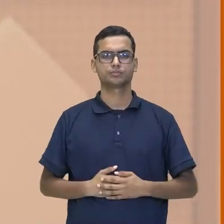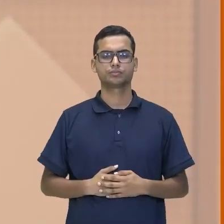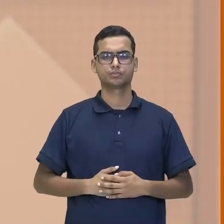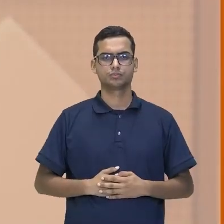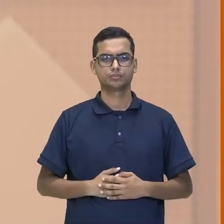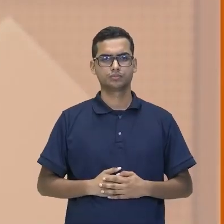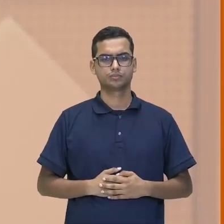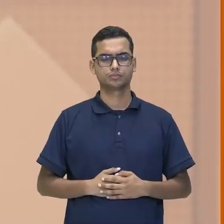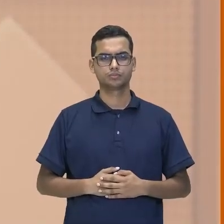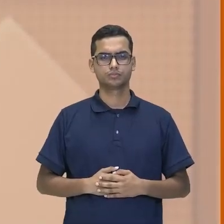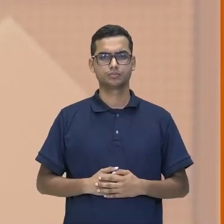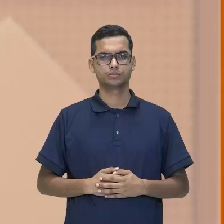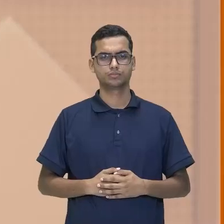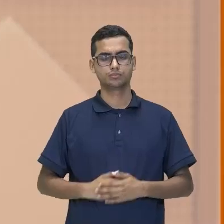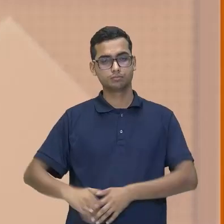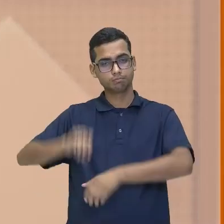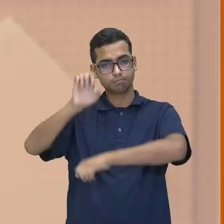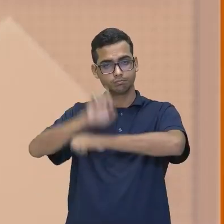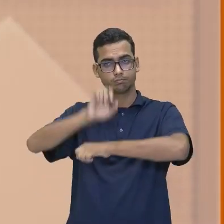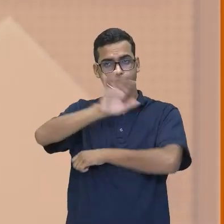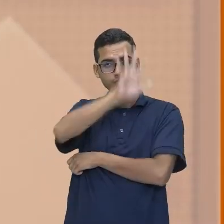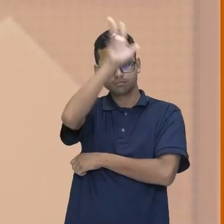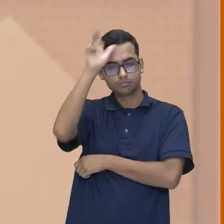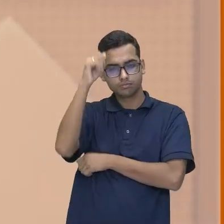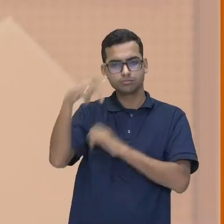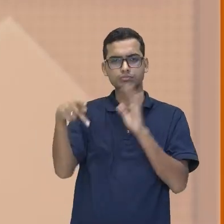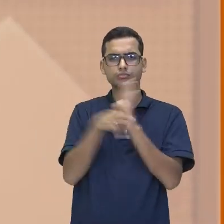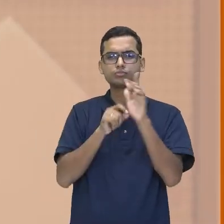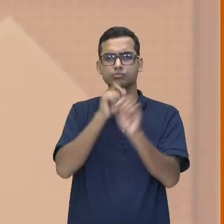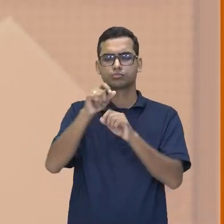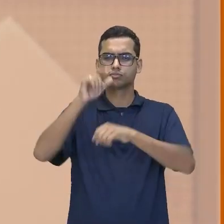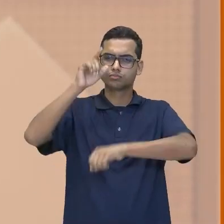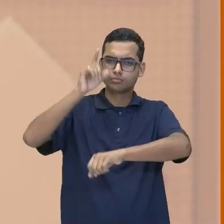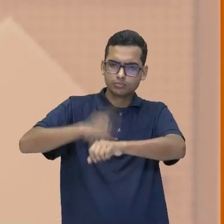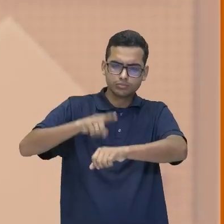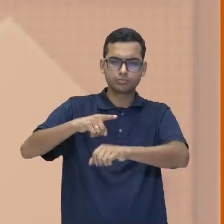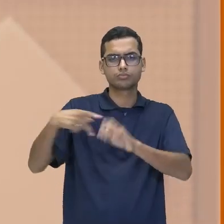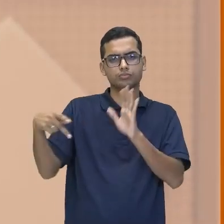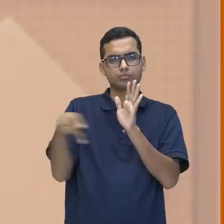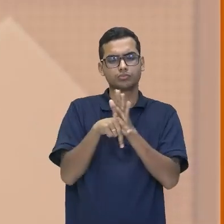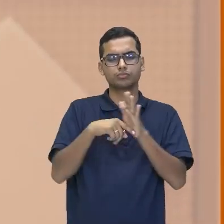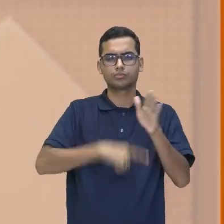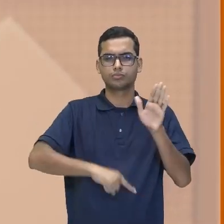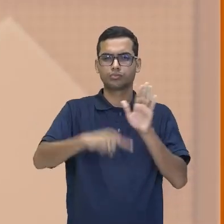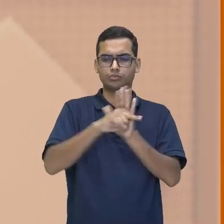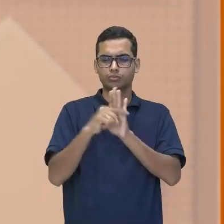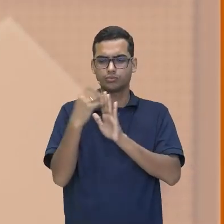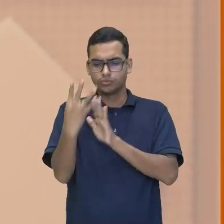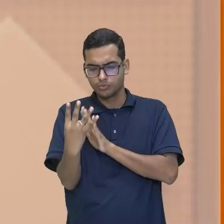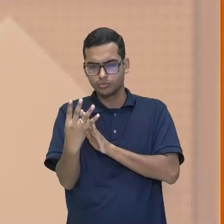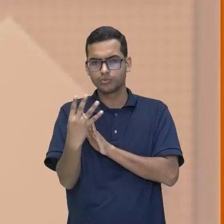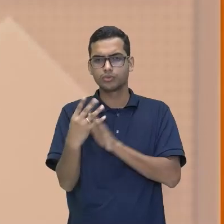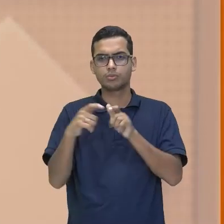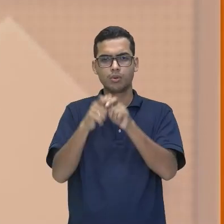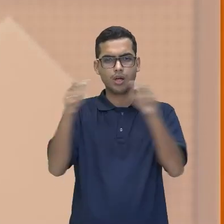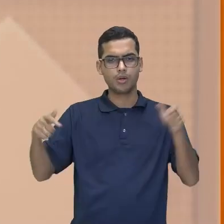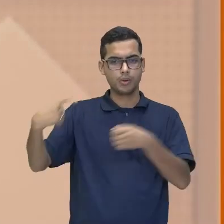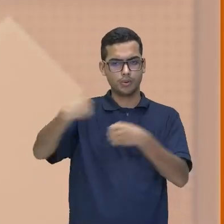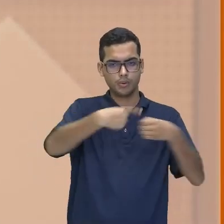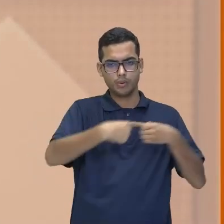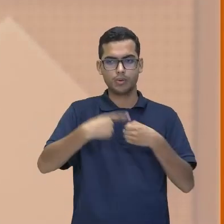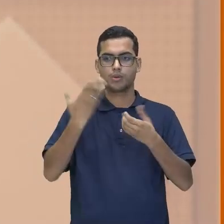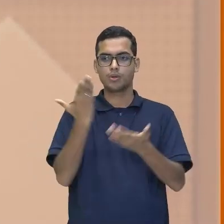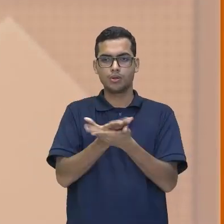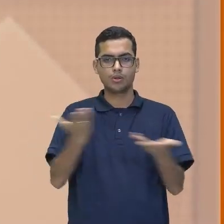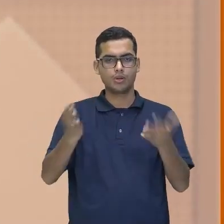parte do estado do Amazonas faz parte aí do fuso -4. Então, esta foi a nossa aula, onde